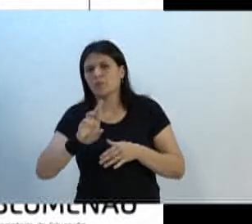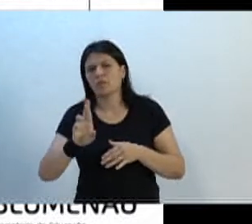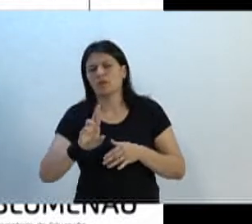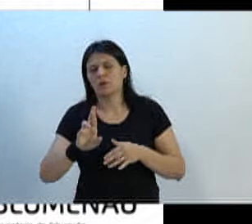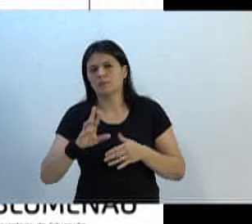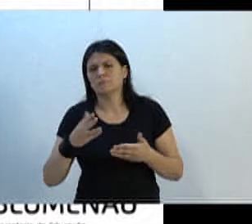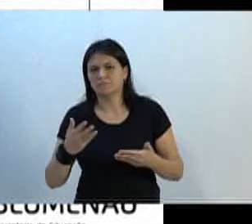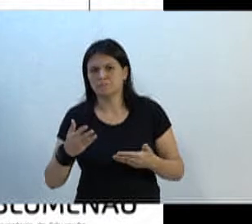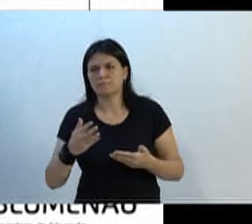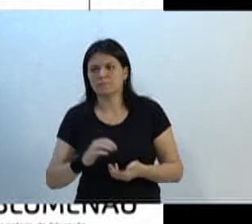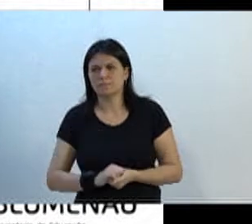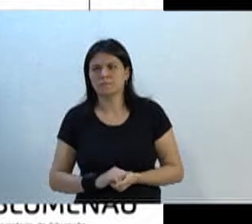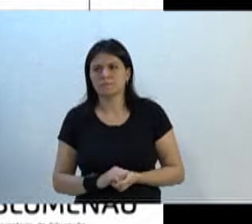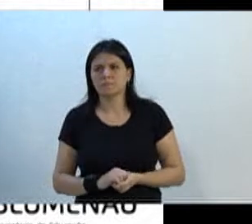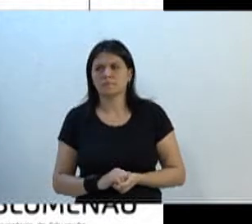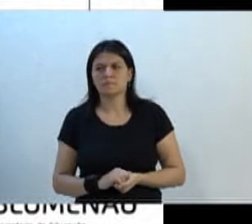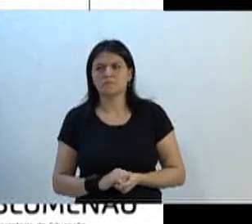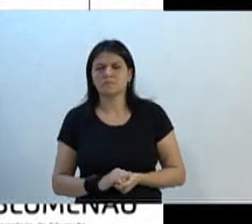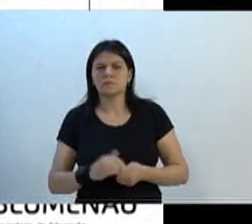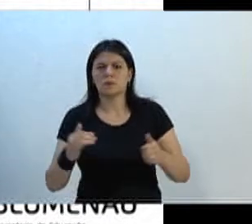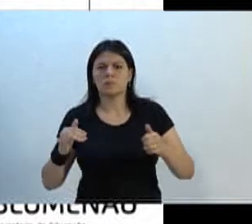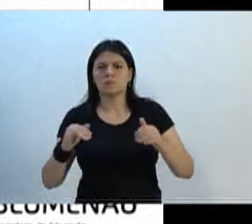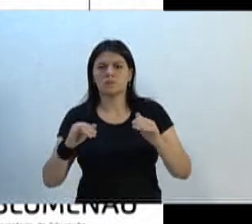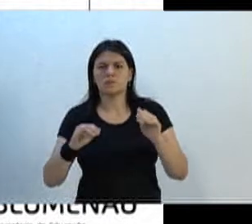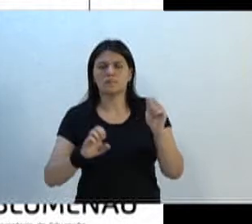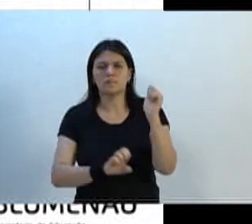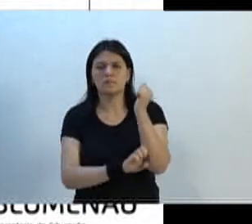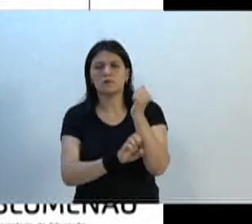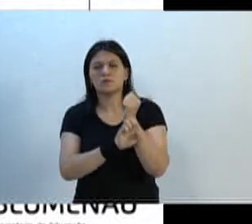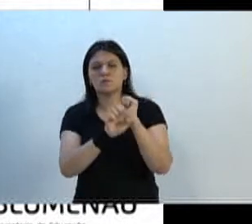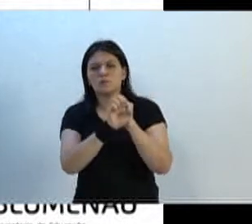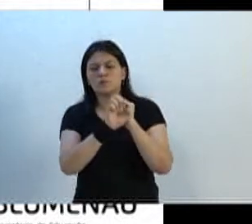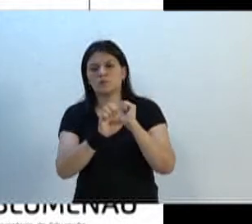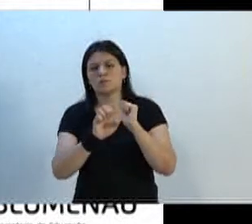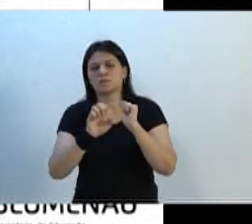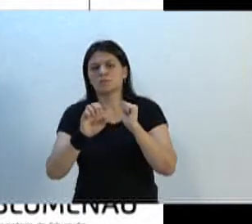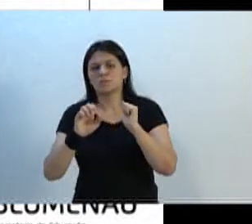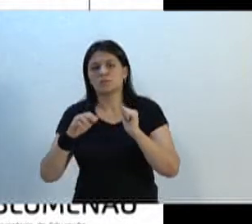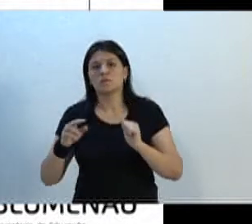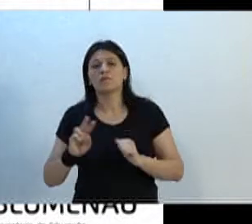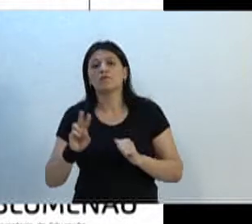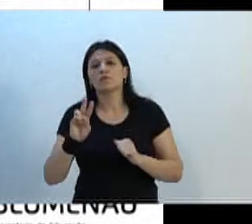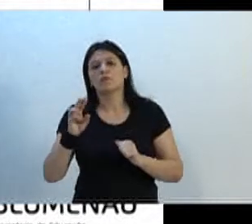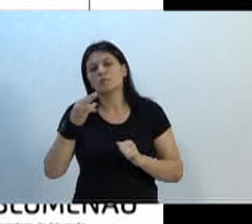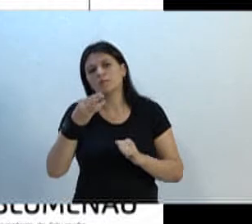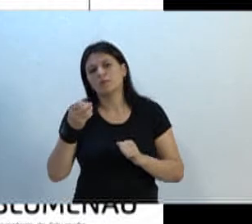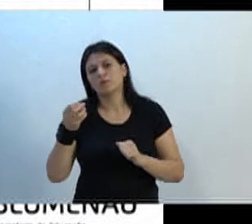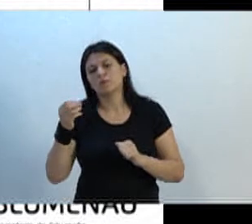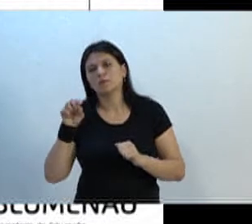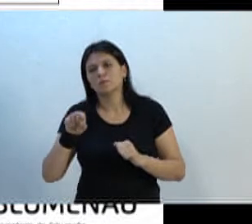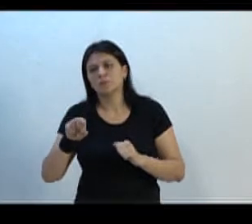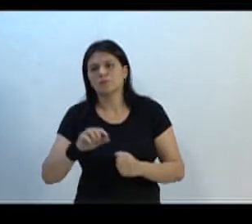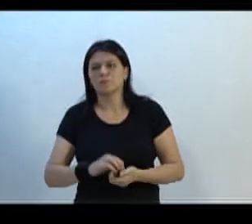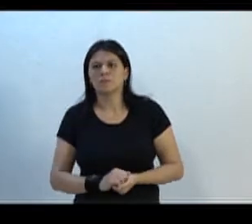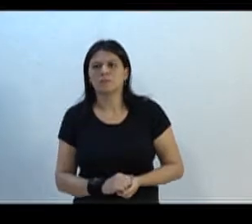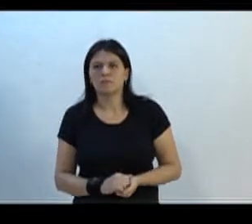então aquela estrutura da quadra sozinho ela custaria 300 mil em relação a isso